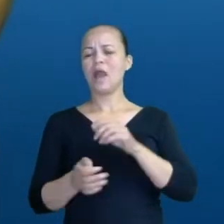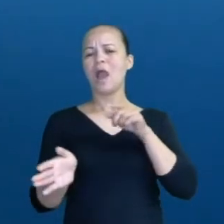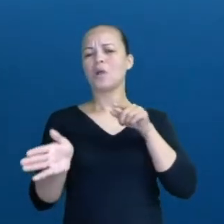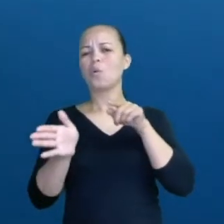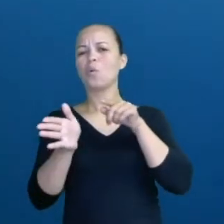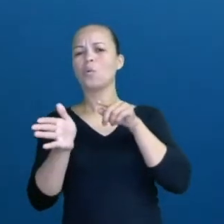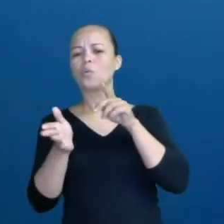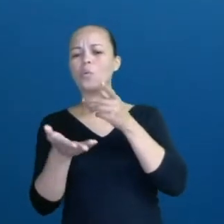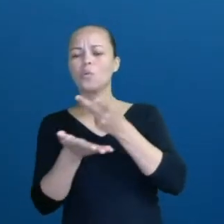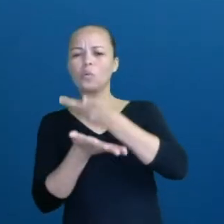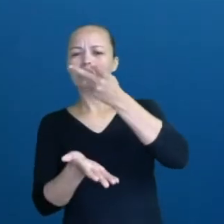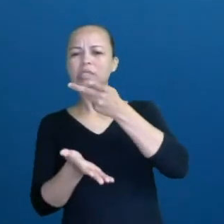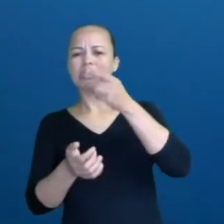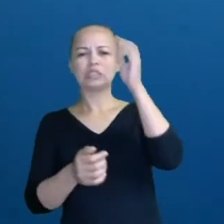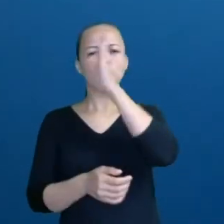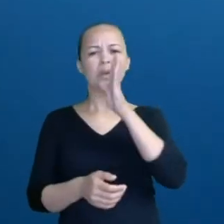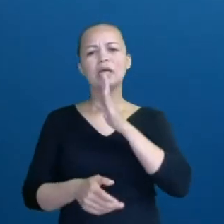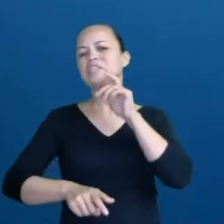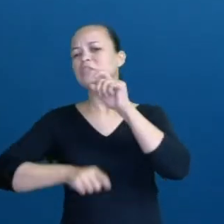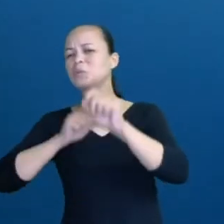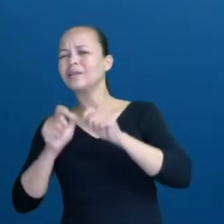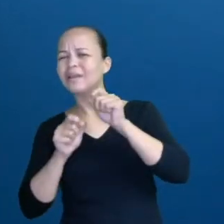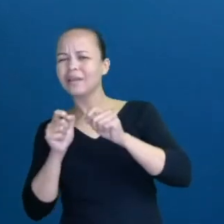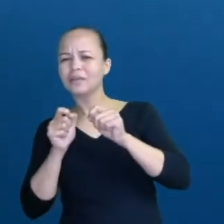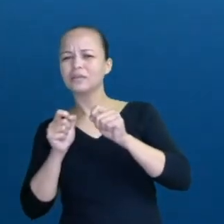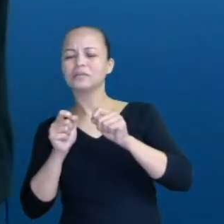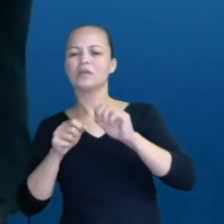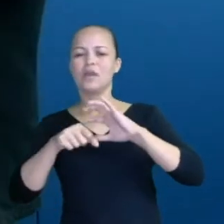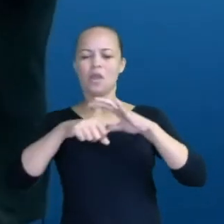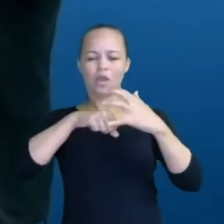Brasil? Muitos casos de coronavírus.